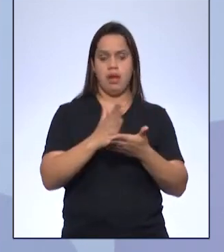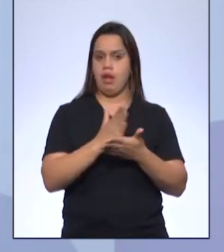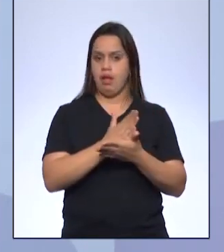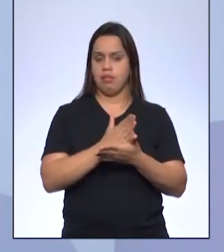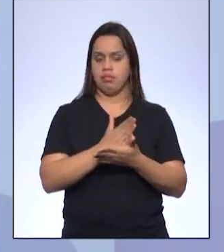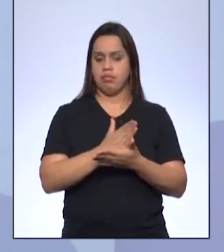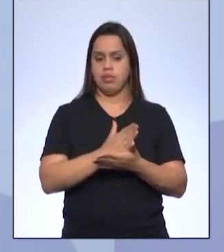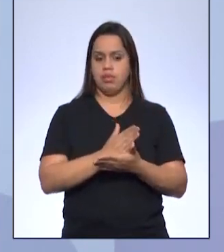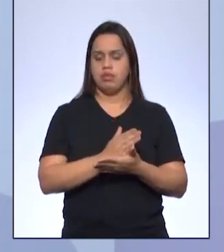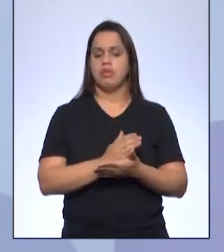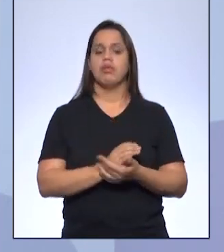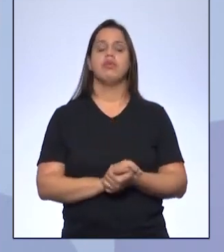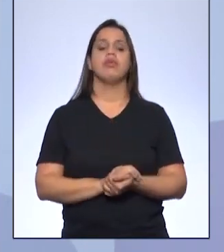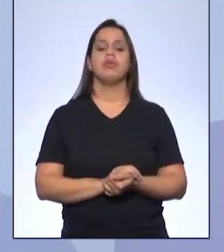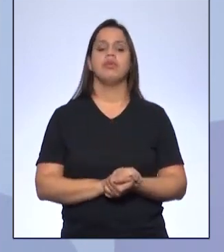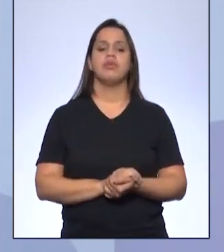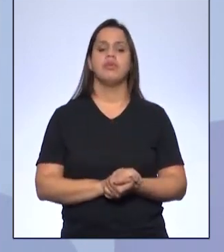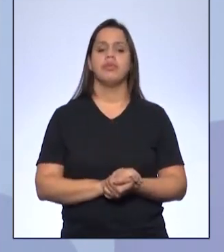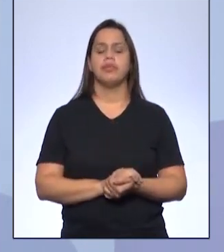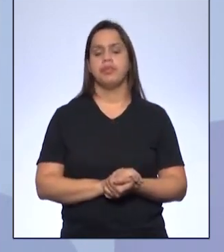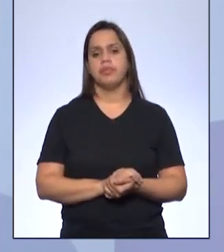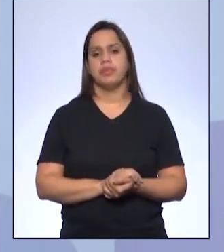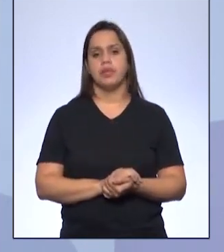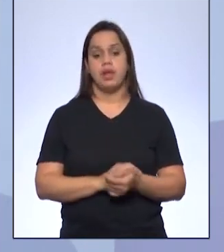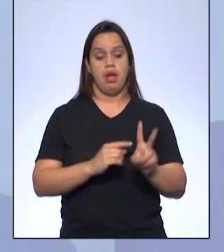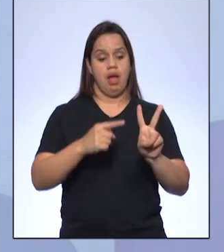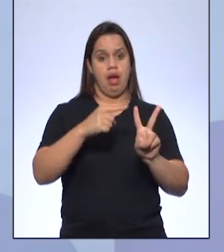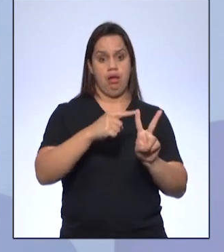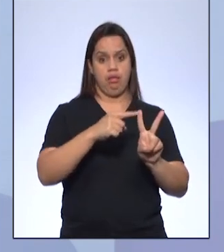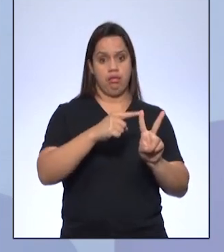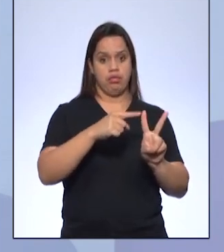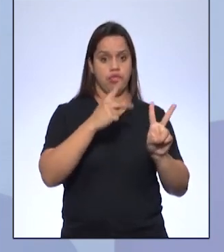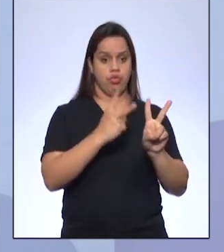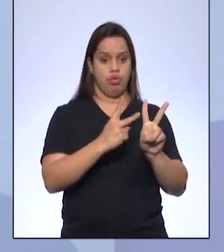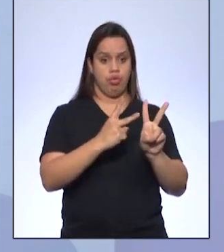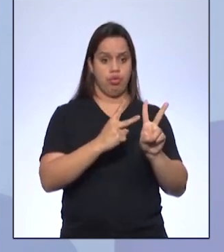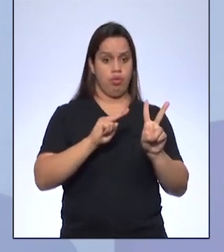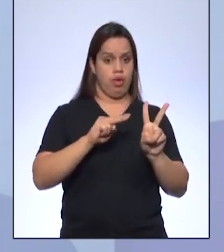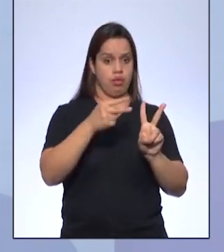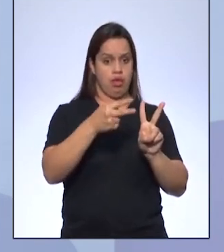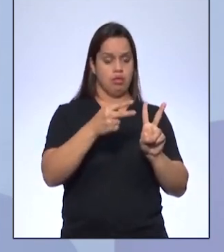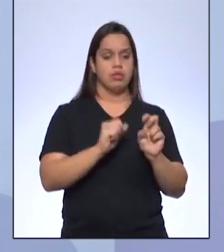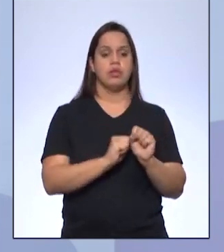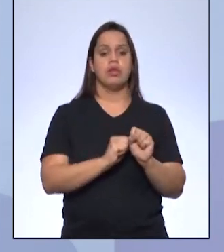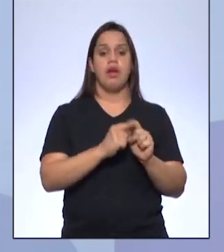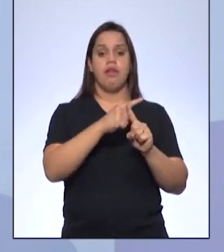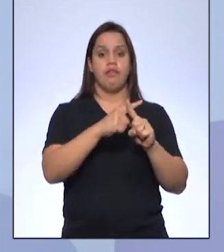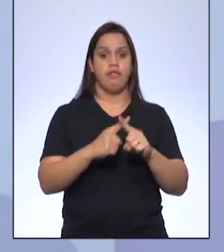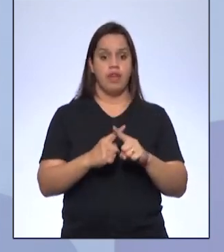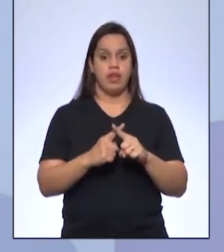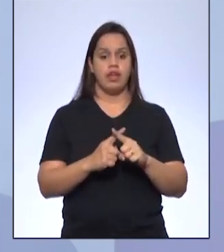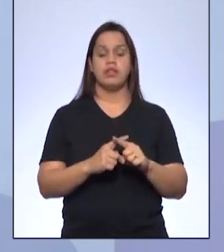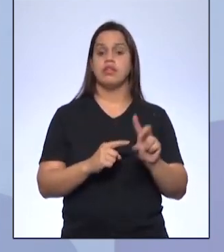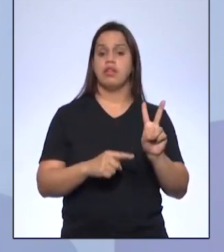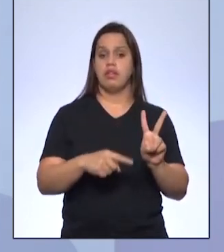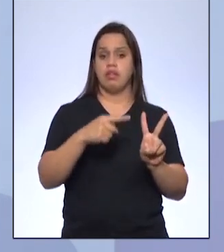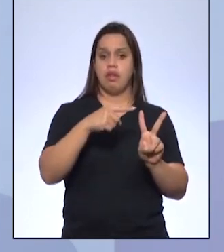posso escrever raiz quadrada de 2 ao quadrado, vezes raiz quadrada